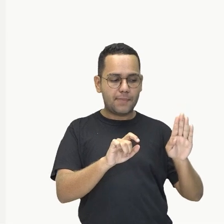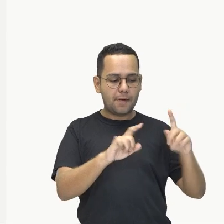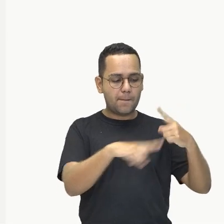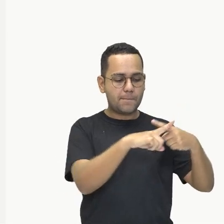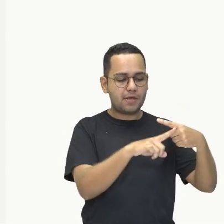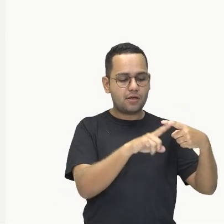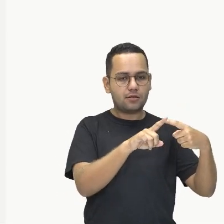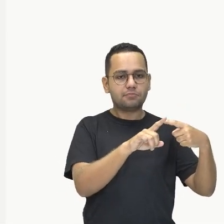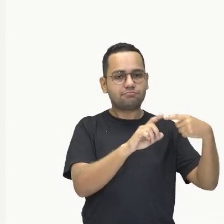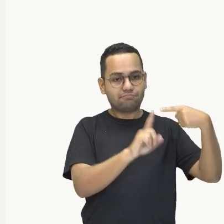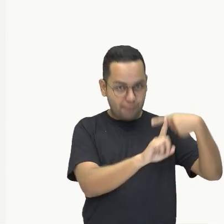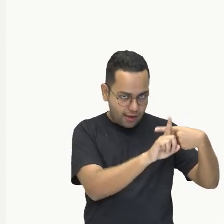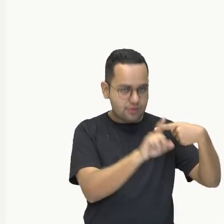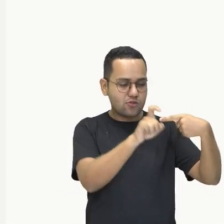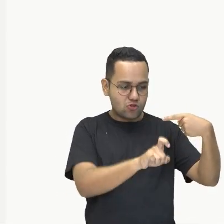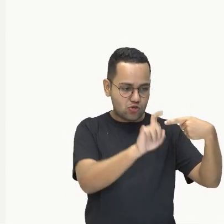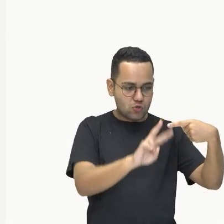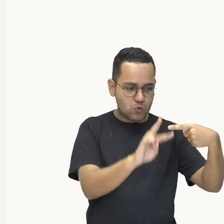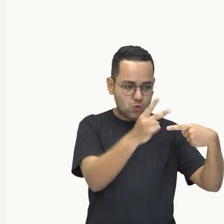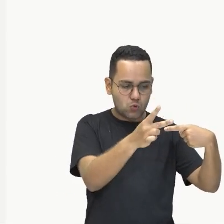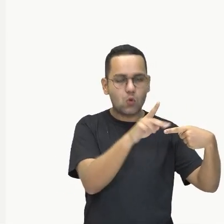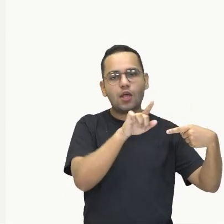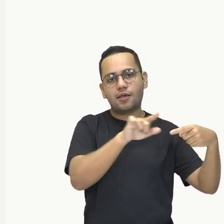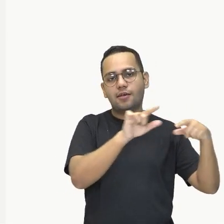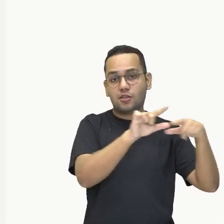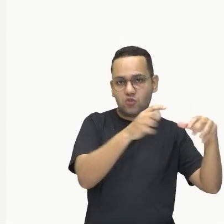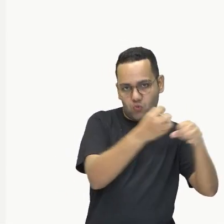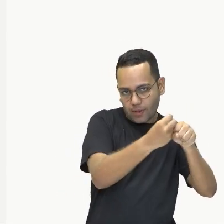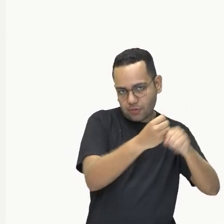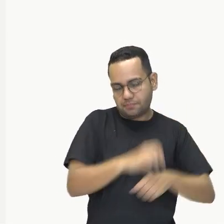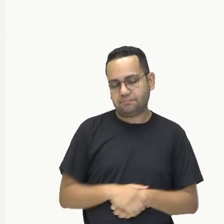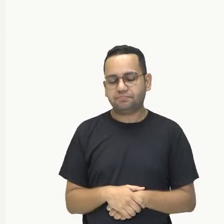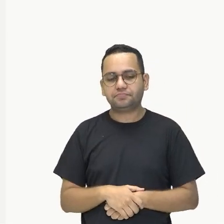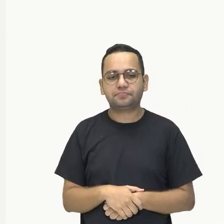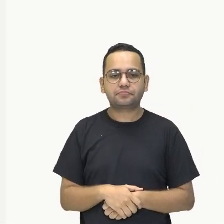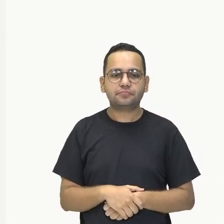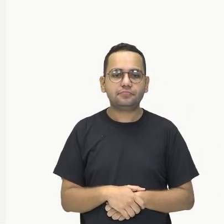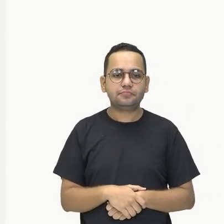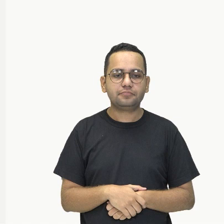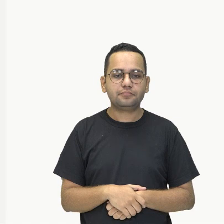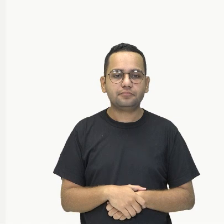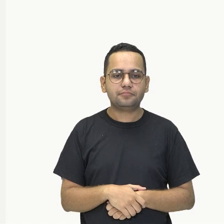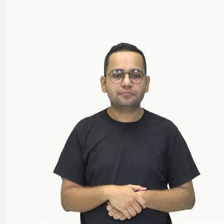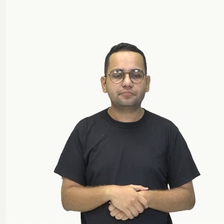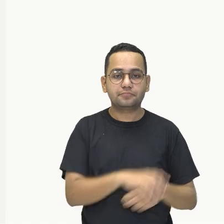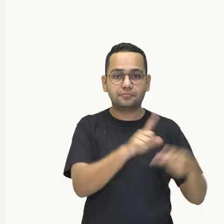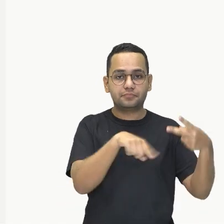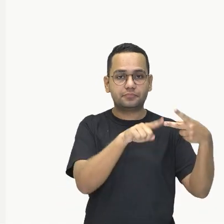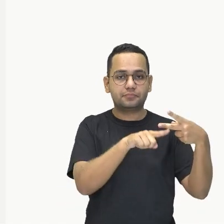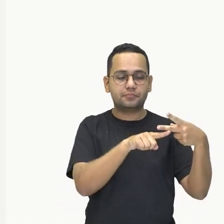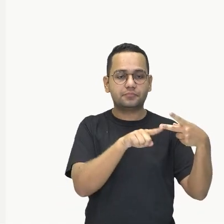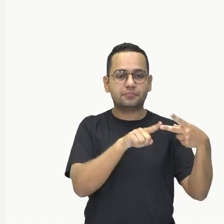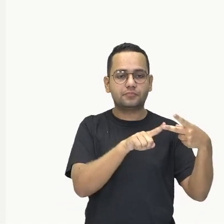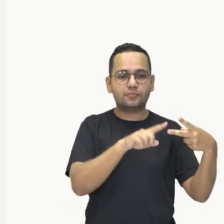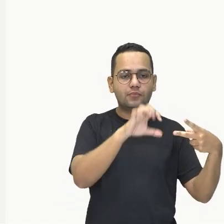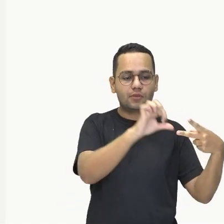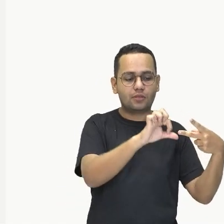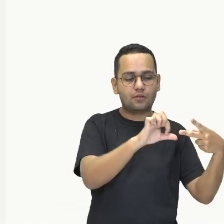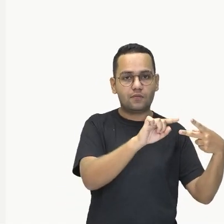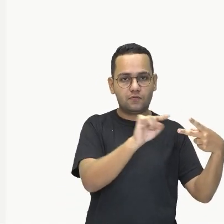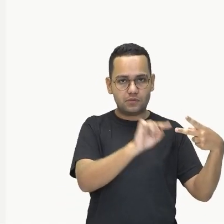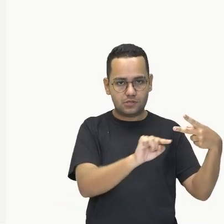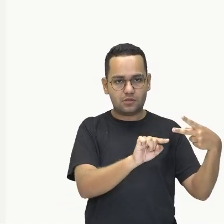bom? Aqui, nosso próximo exemplo, ó, nós temos o monômio 9z, a